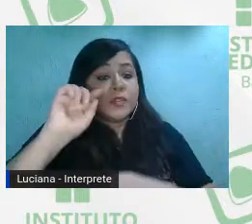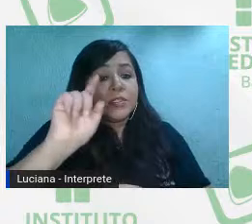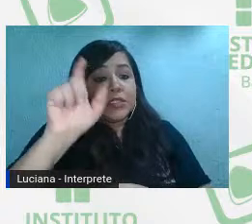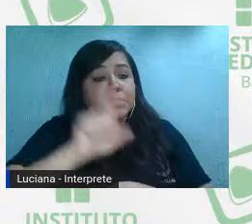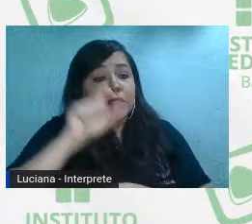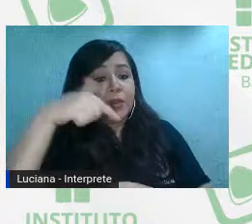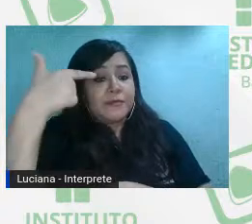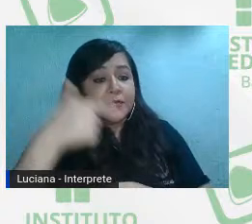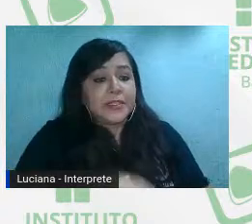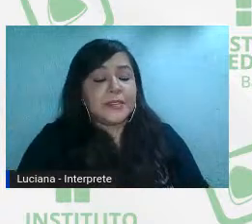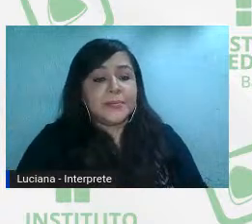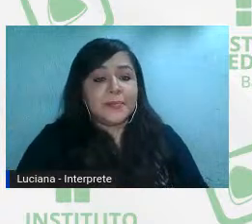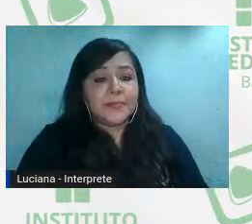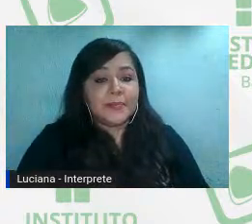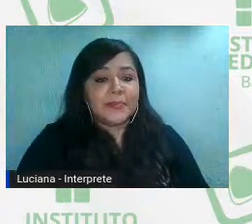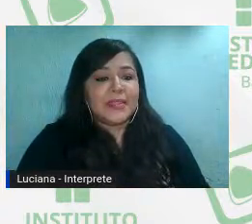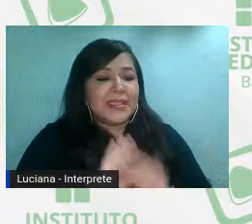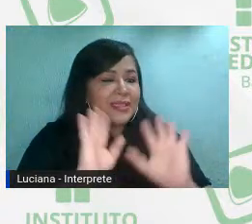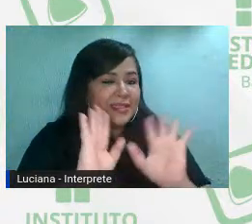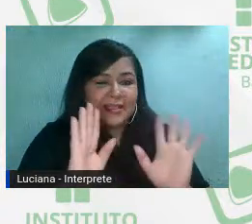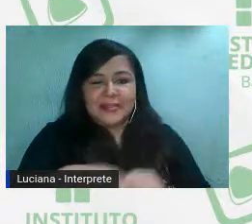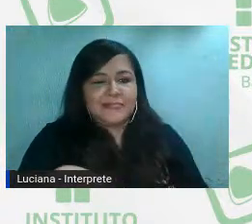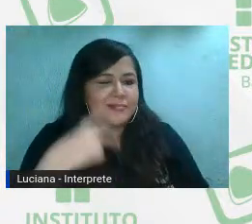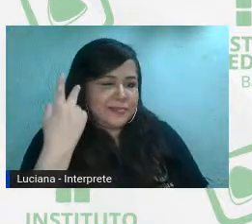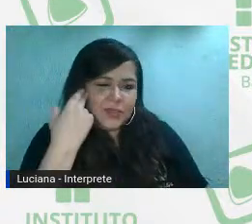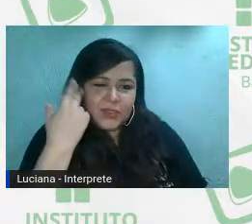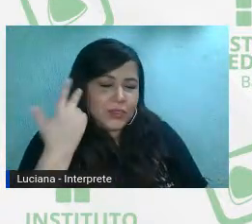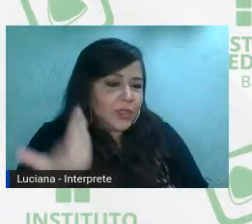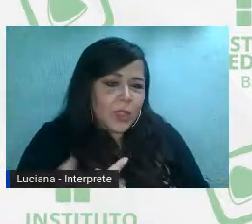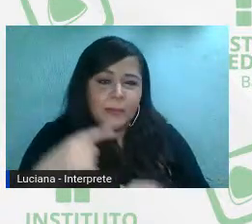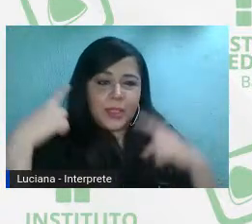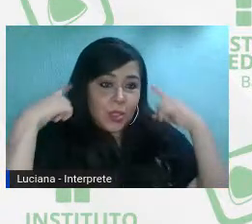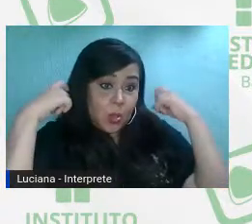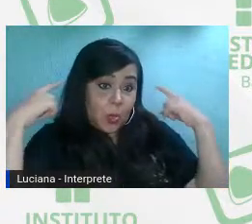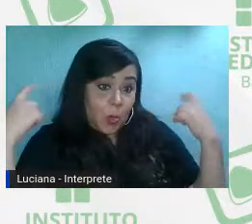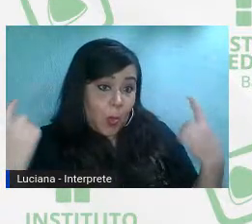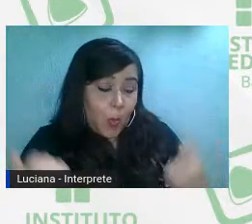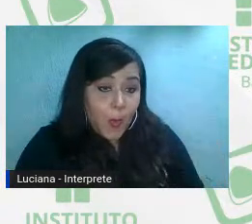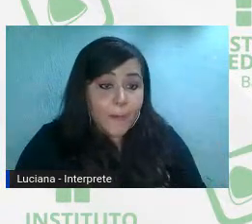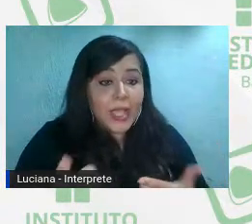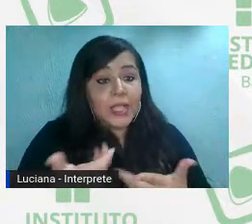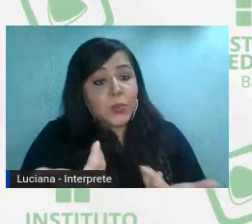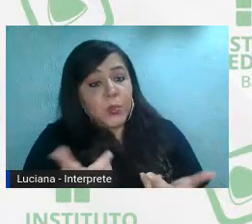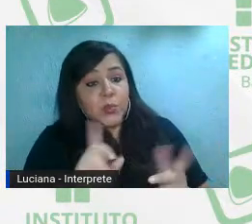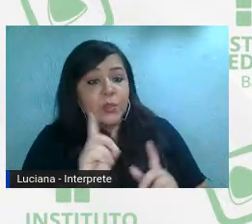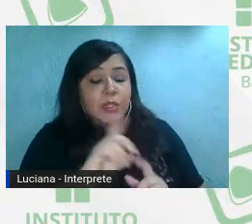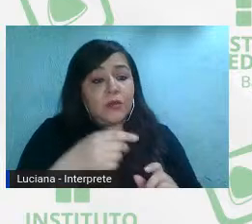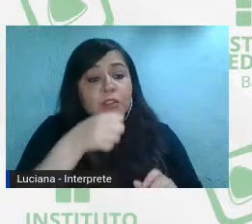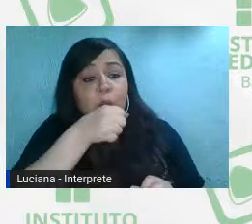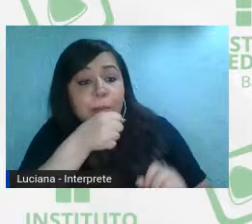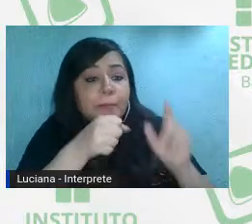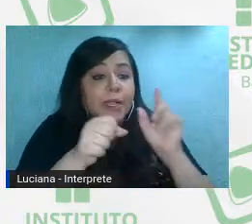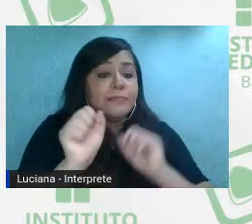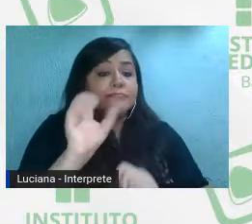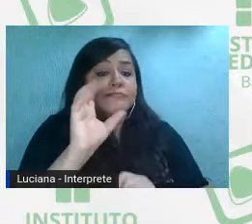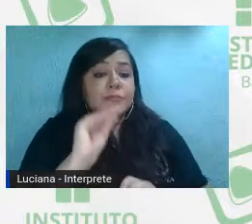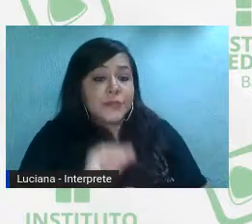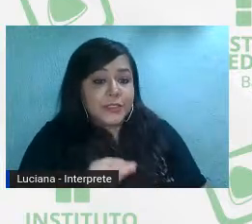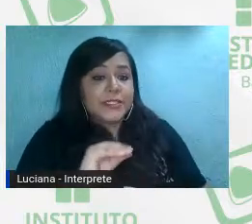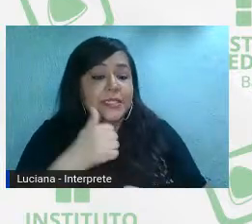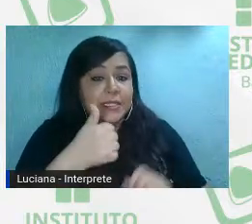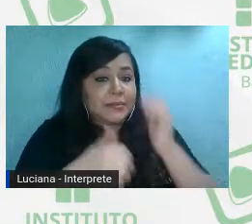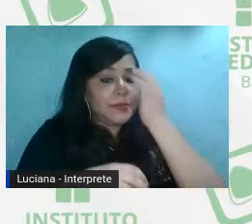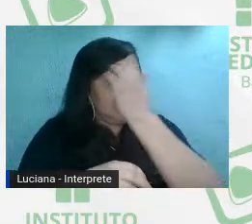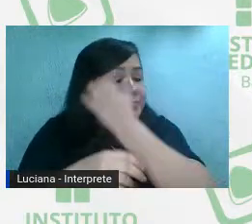o barulho eu creio que não vai me atrapalhar com você com o microfone desligado. Nicole, deixa que eu ajudo nessa